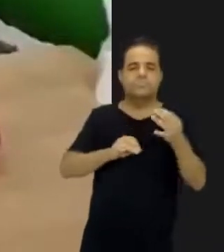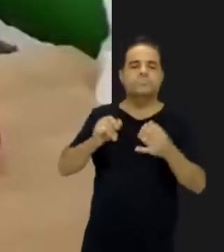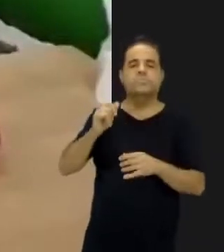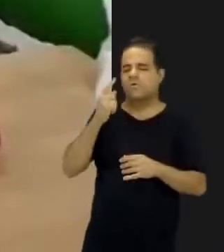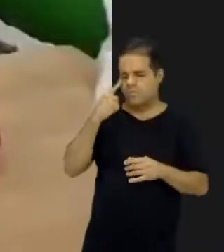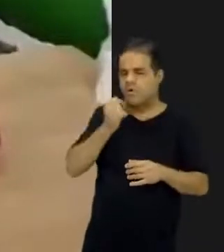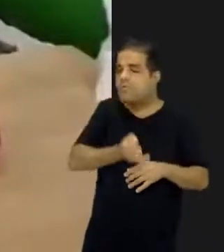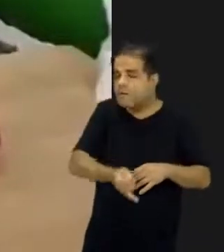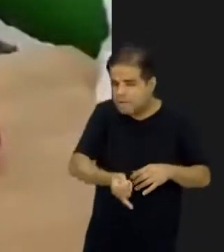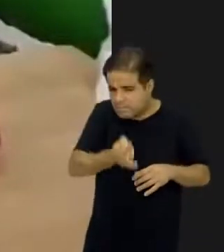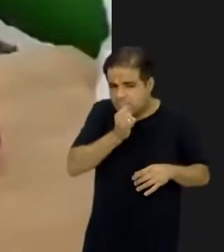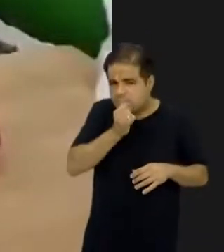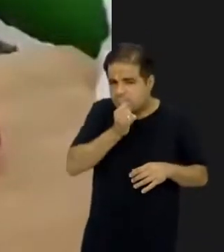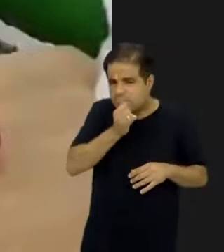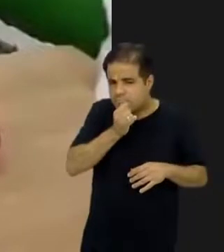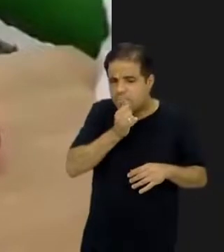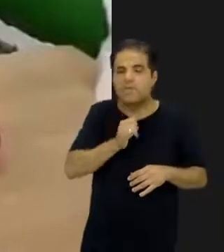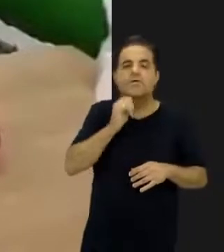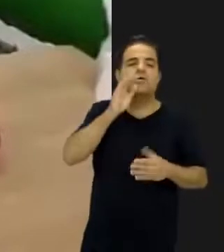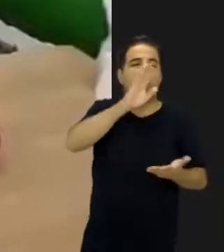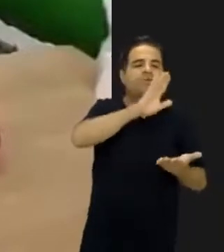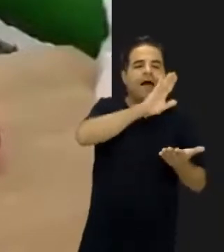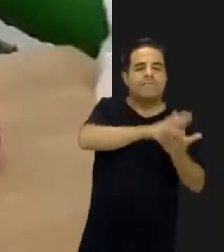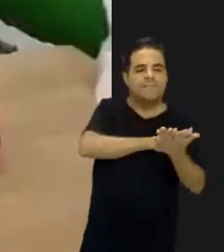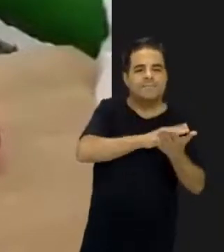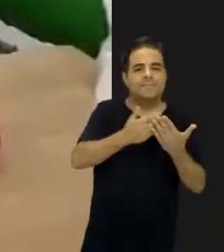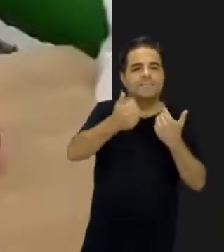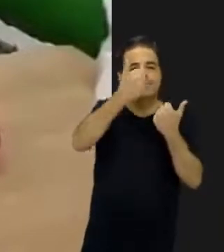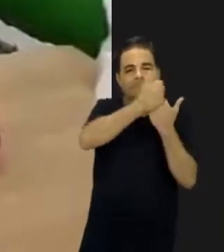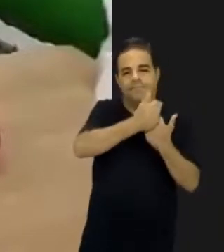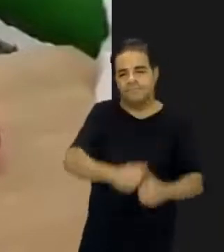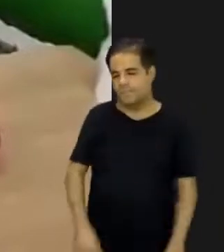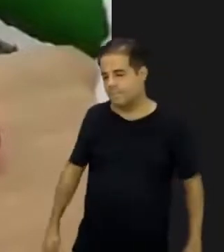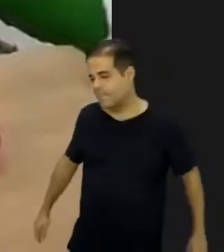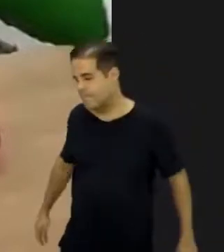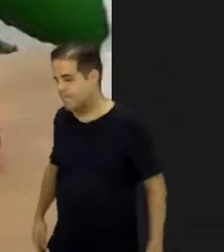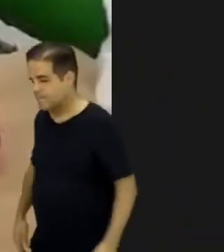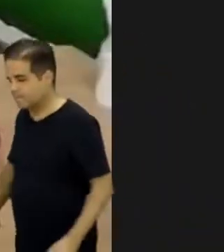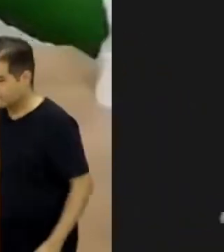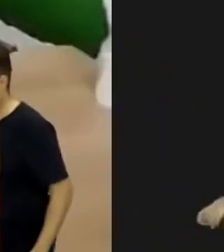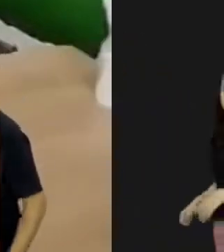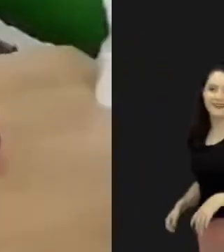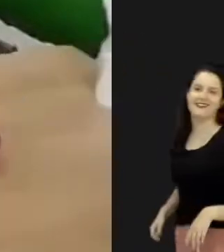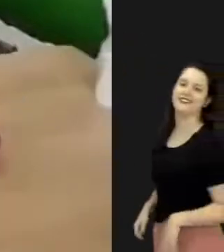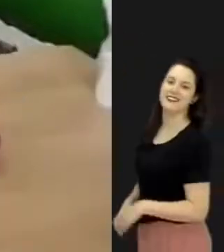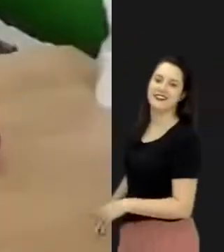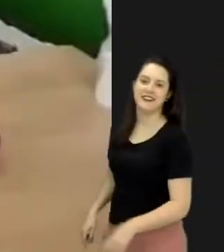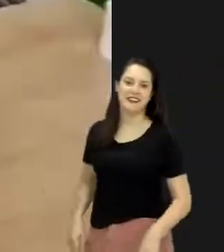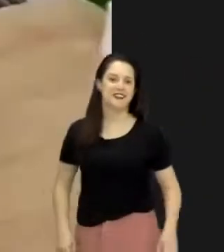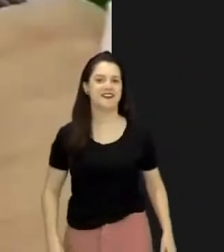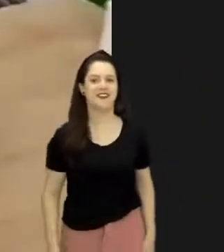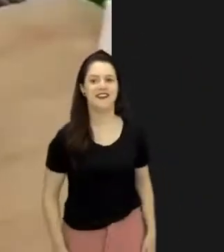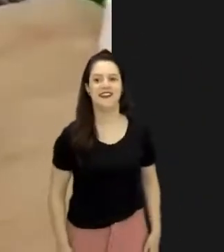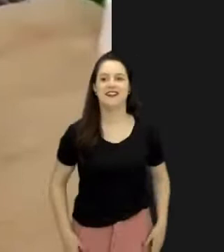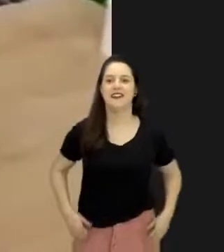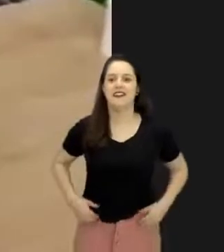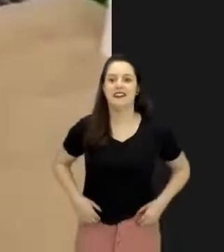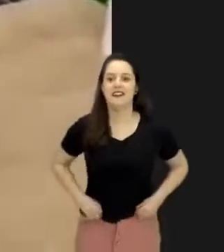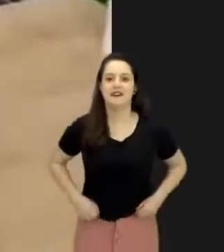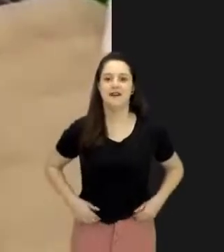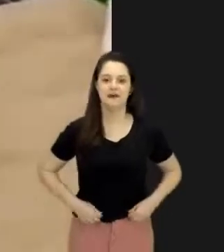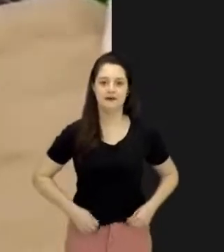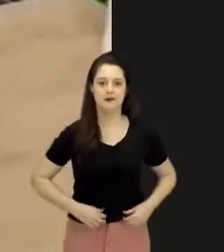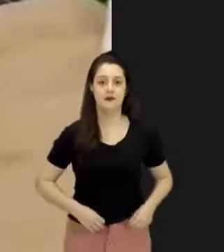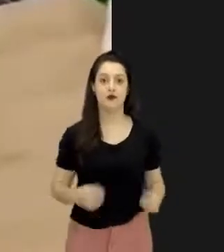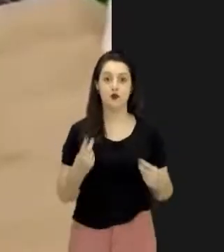esse exemplo aqui para você. Eu vou pegar aqui esse motorzinho. Estou aqui com um casezinho com 2 baterias ou 2